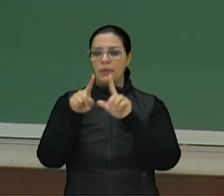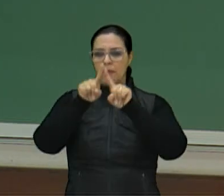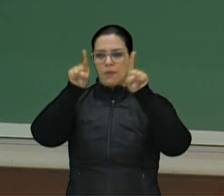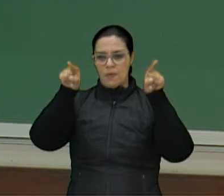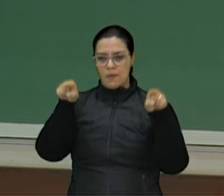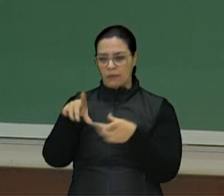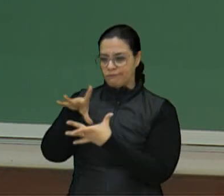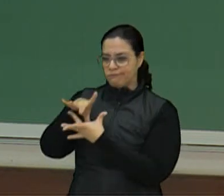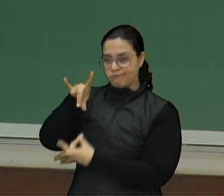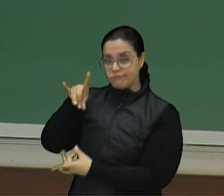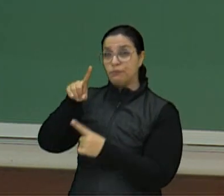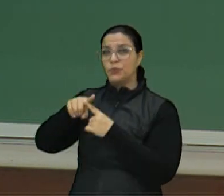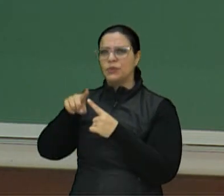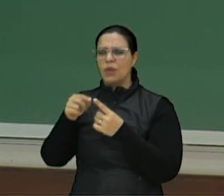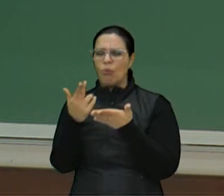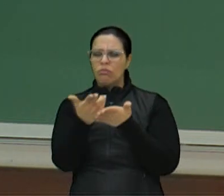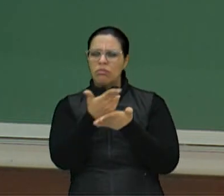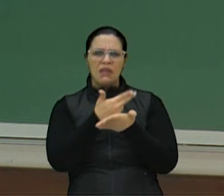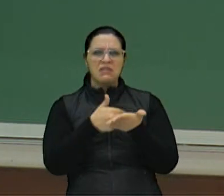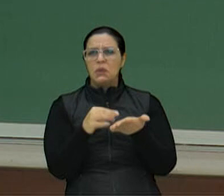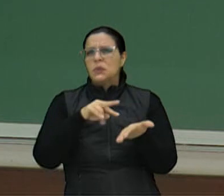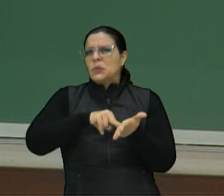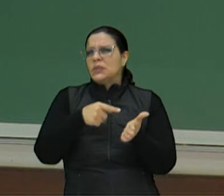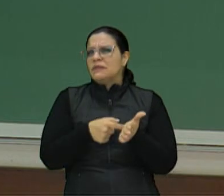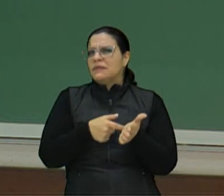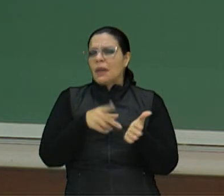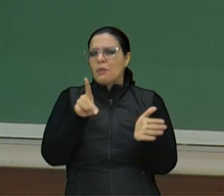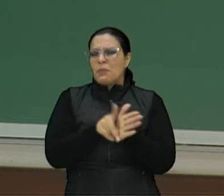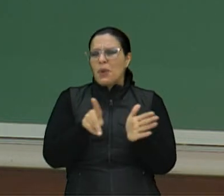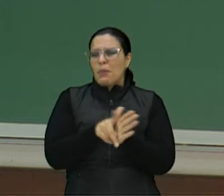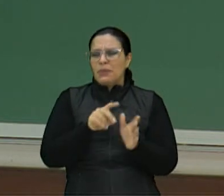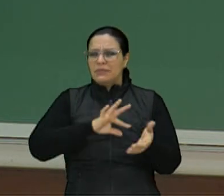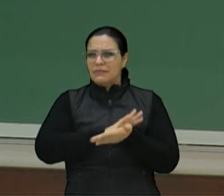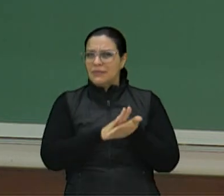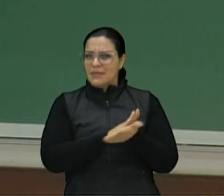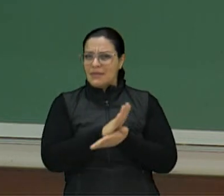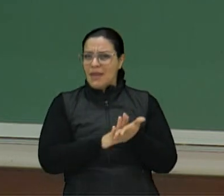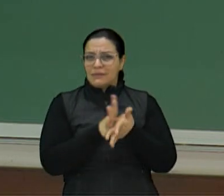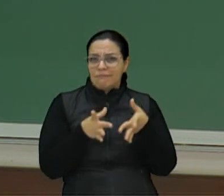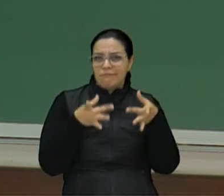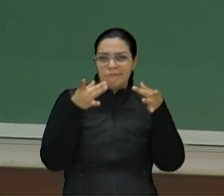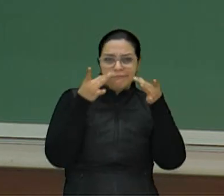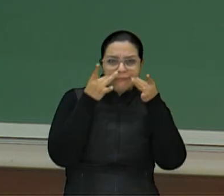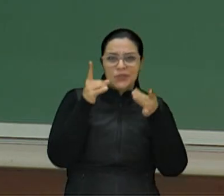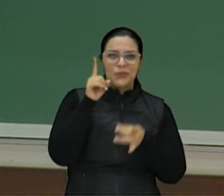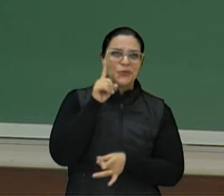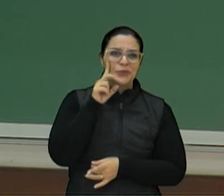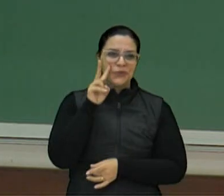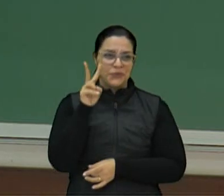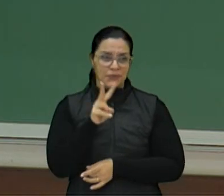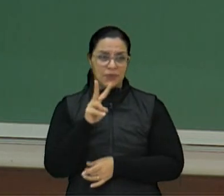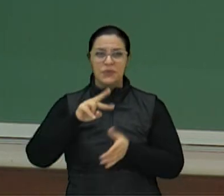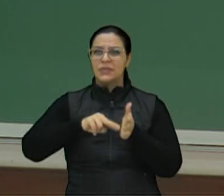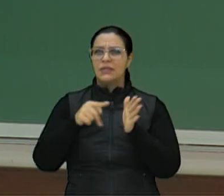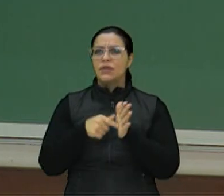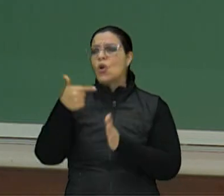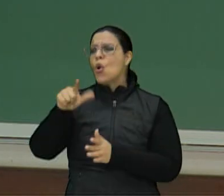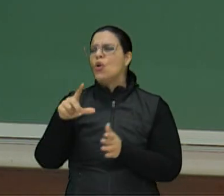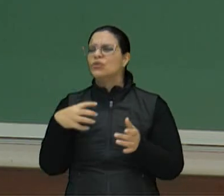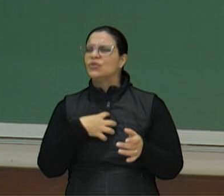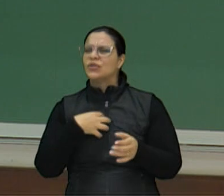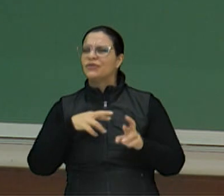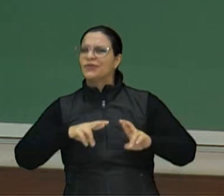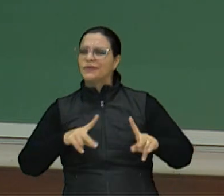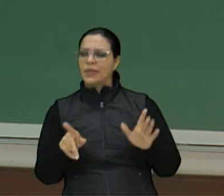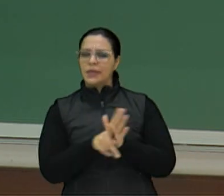abstrata justamente porque as imagens não representam os elementos justamente como eles são no cotidiano. Representa uma outra